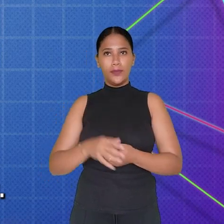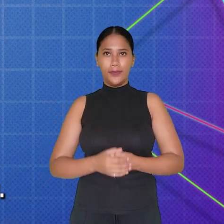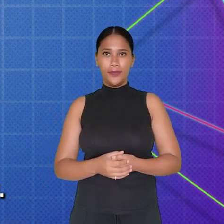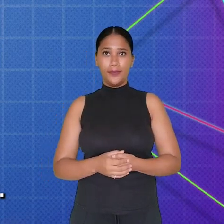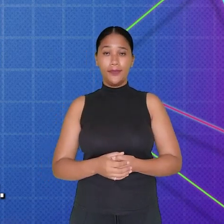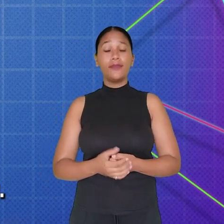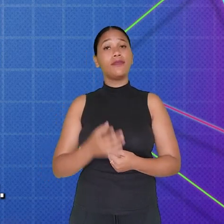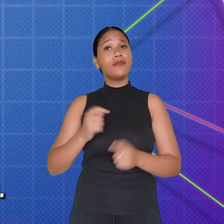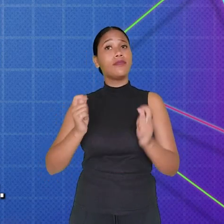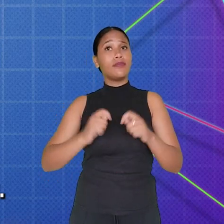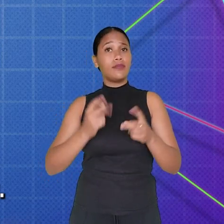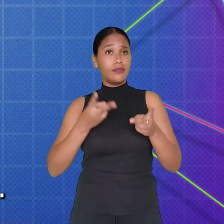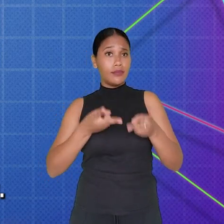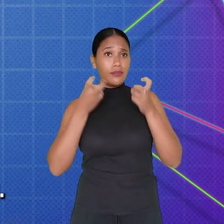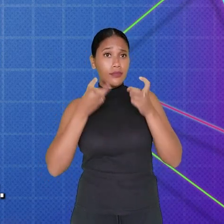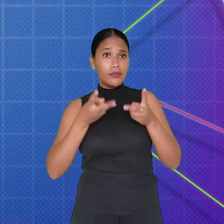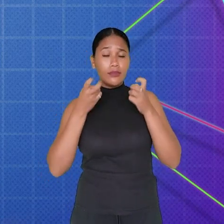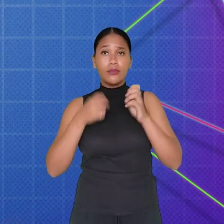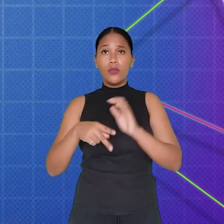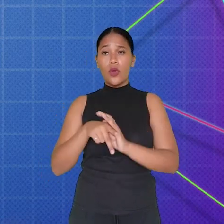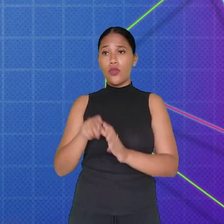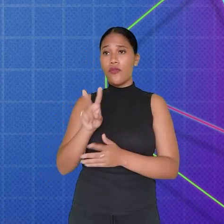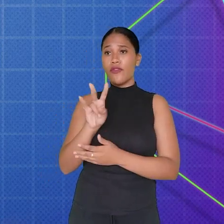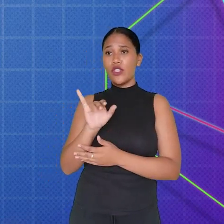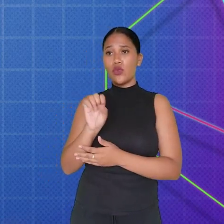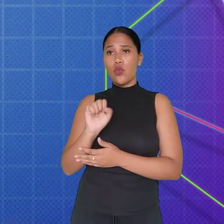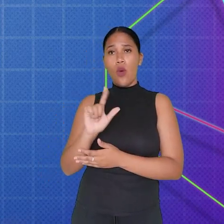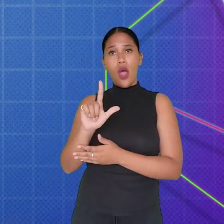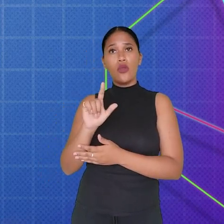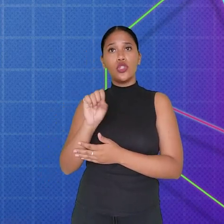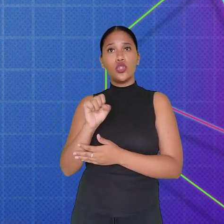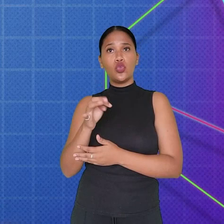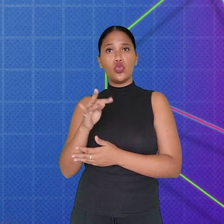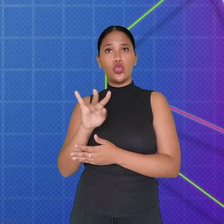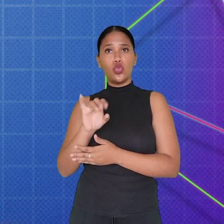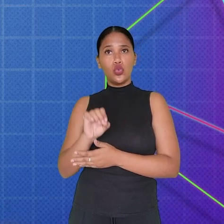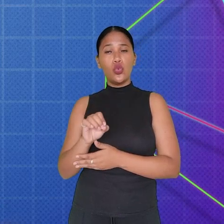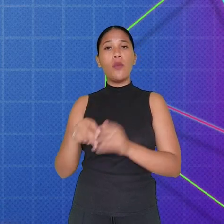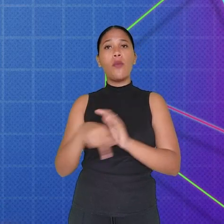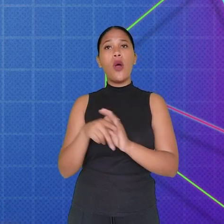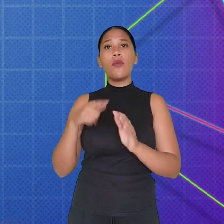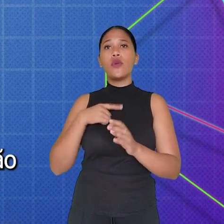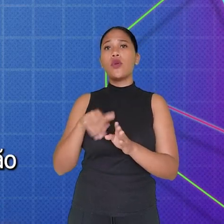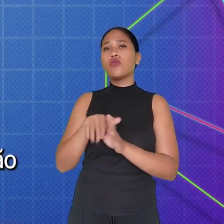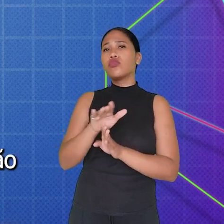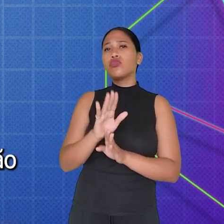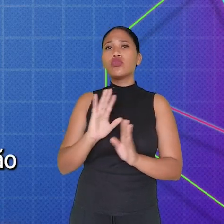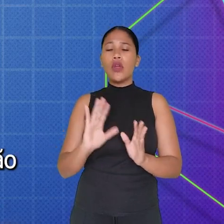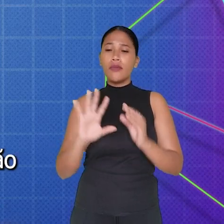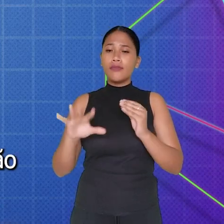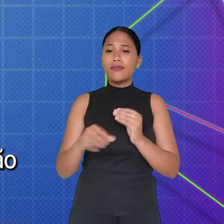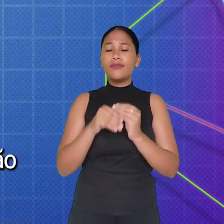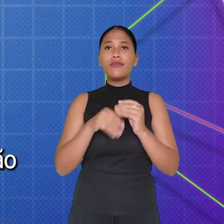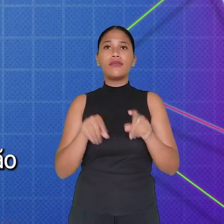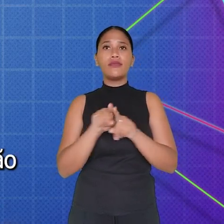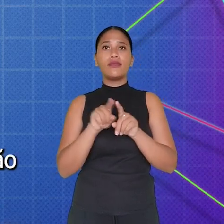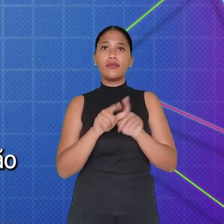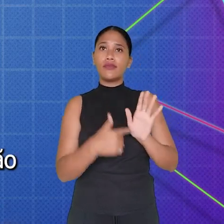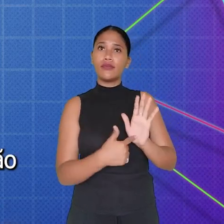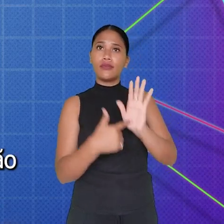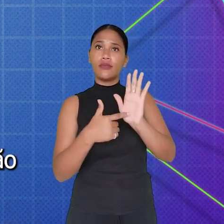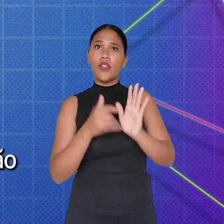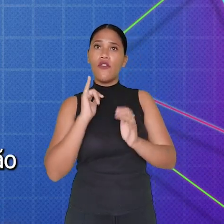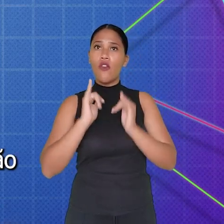métodos e classes disponíveis. Além disso, o Visual Studio oferece recursos como depuração, geração automática de código